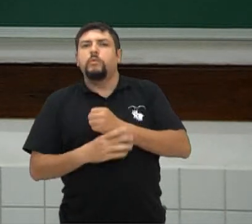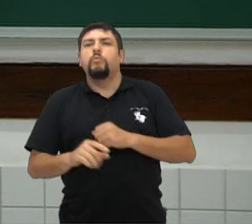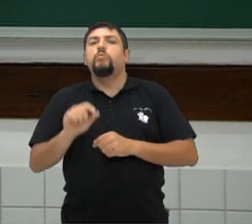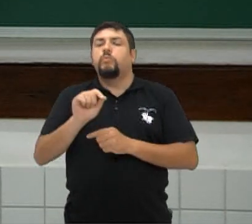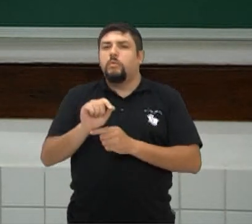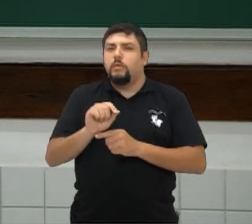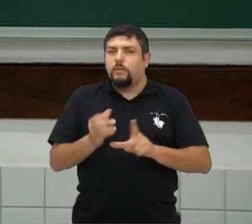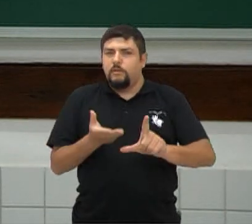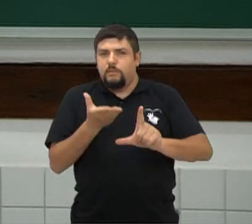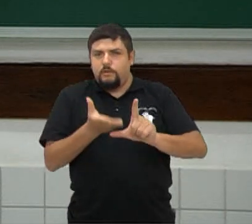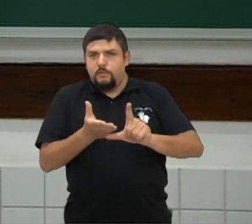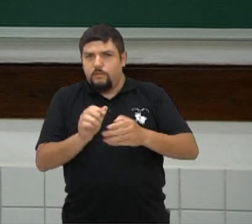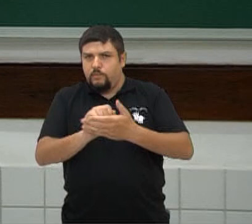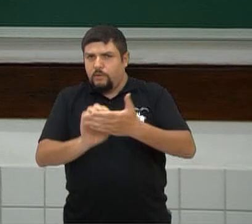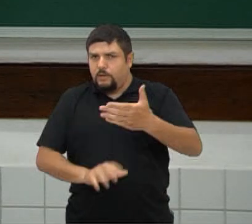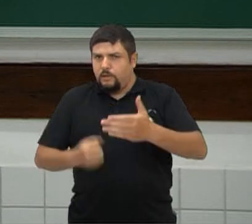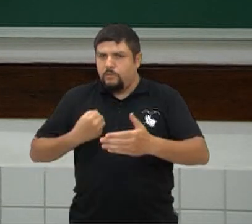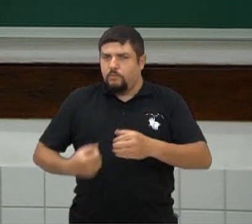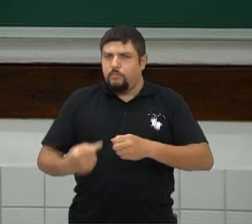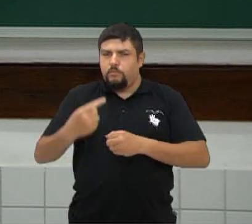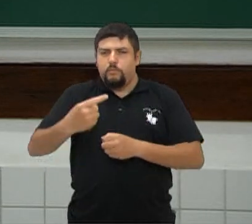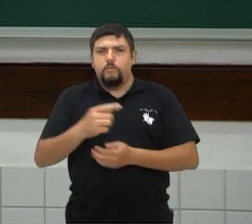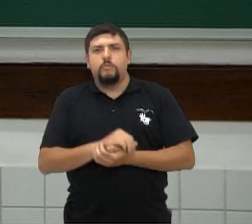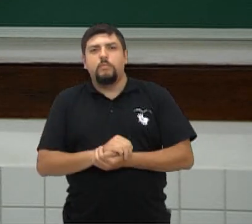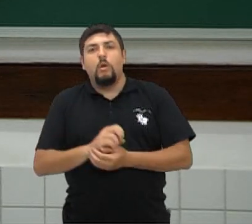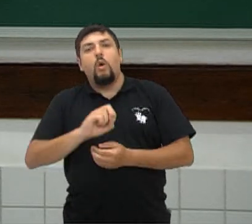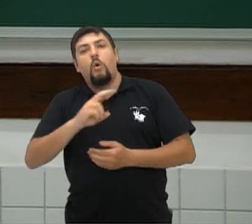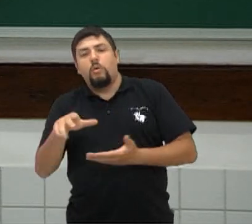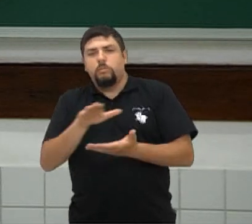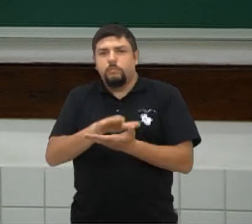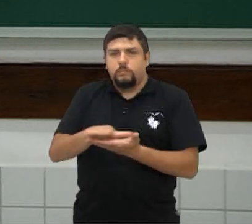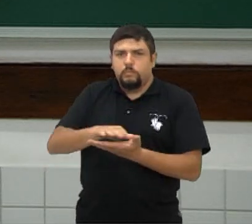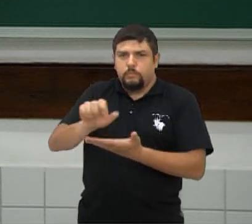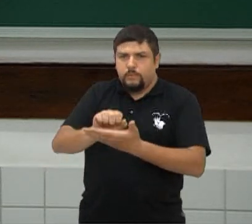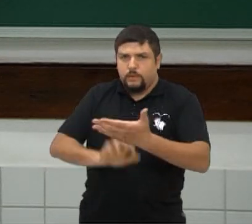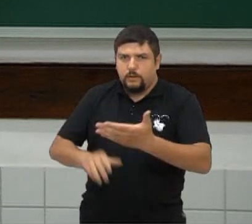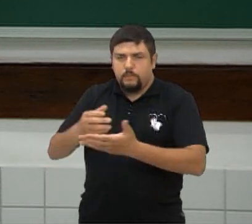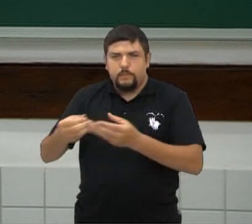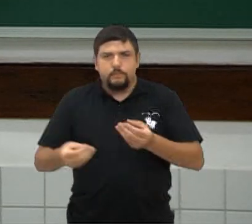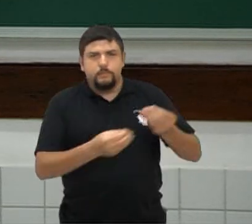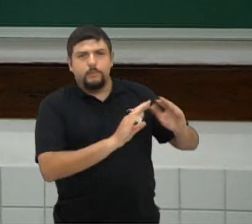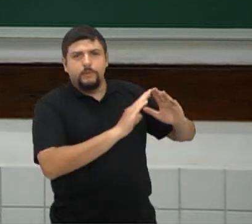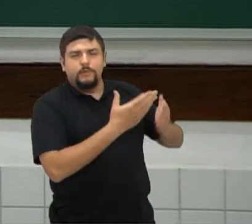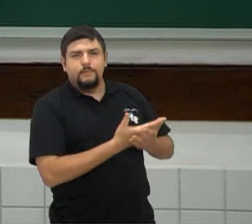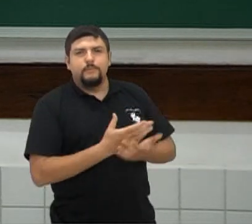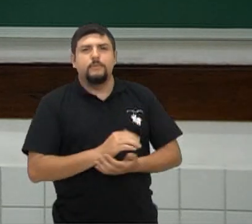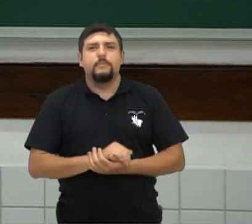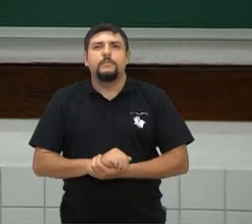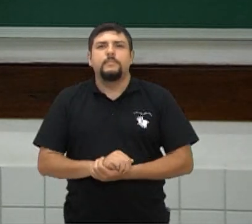número 1 lá do Classroom ou entregue a atividade impressa na escola. Vamos começar?